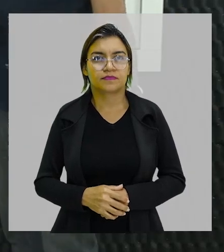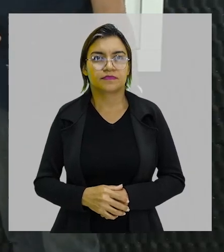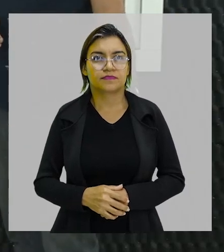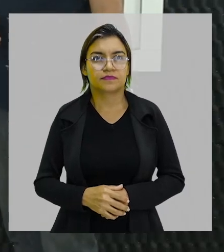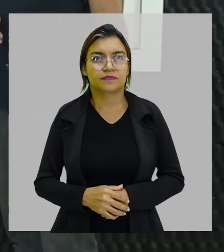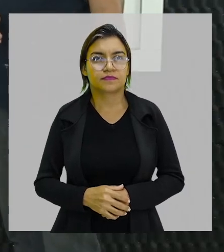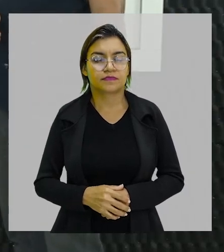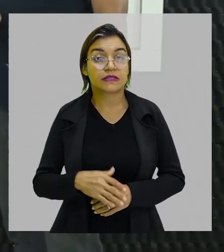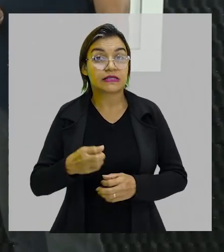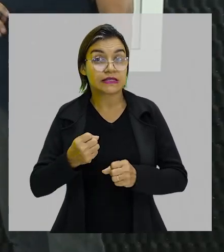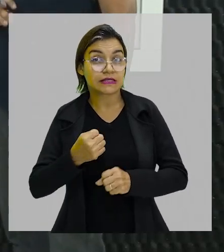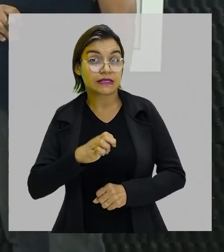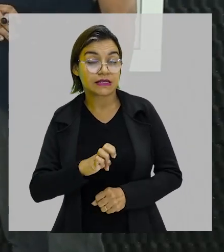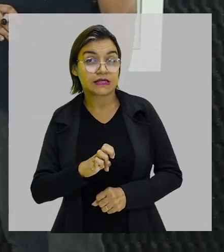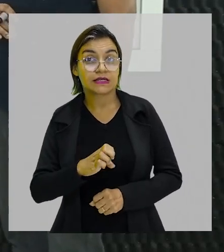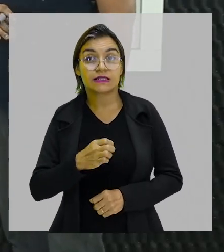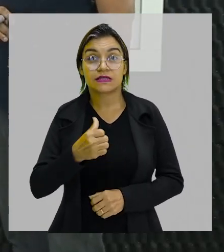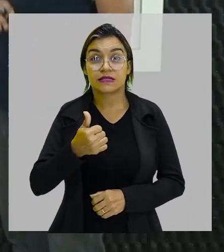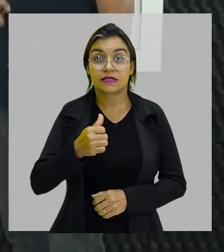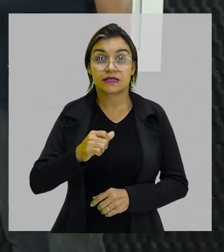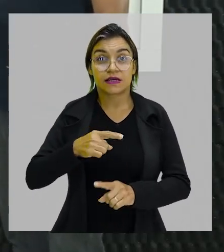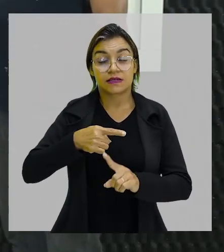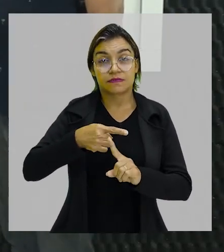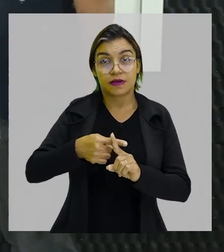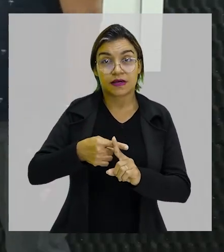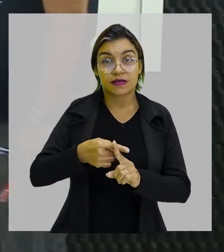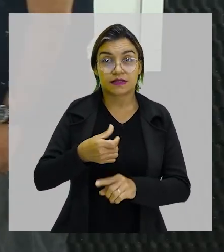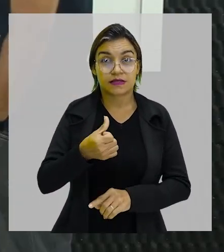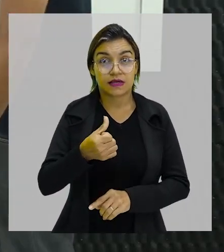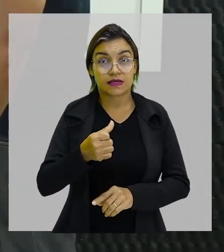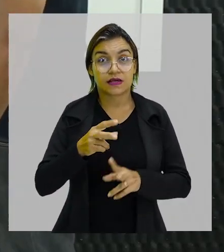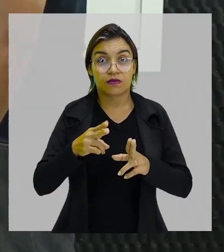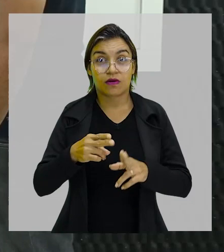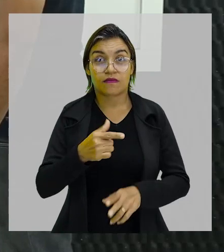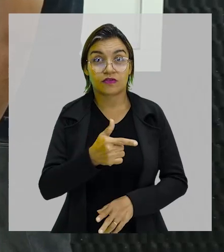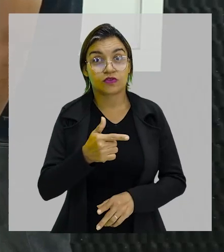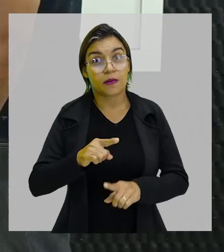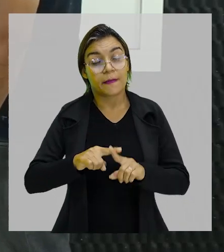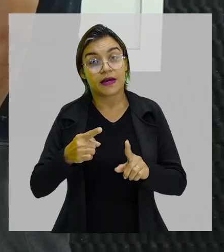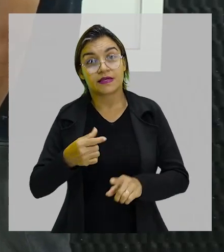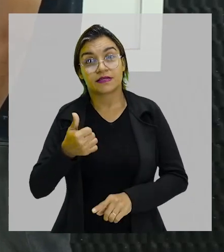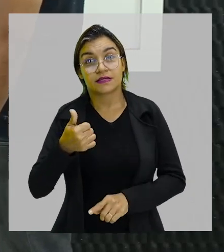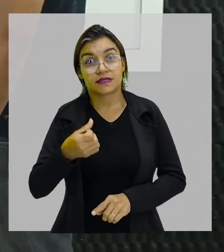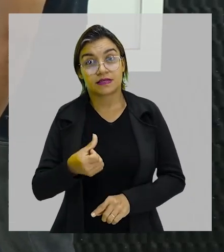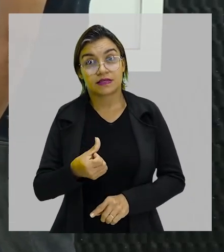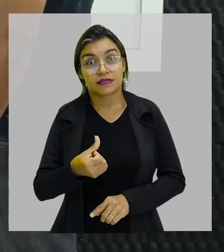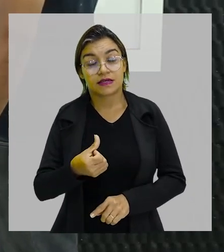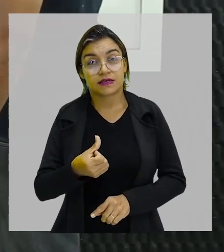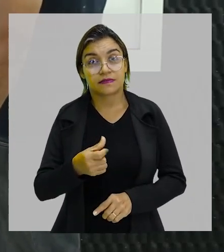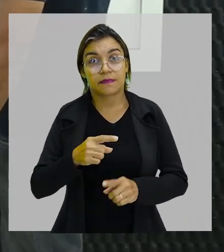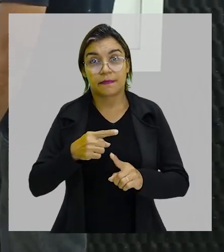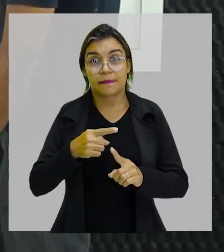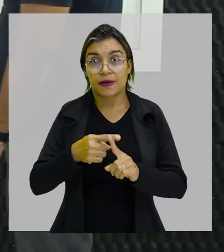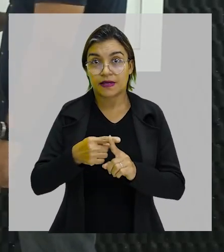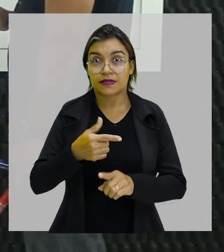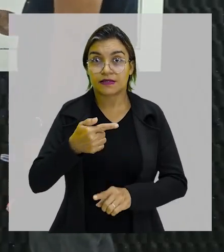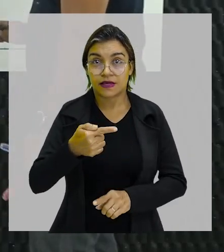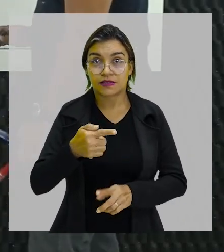6 dava 22. Né? Mas 16 mais 7 dá 23.